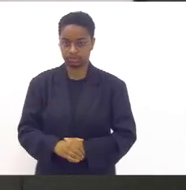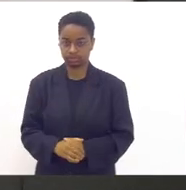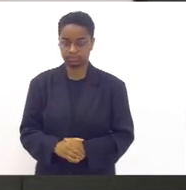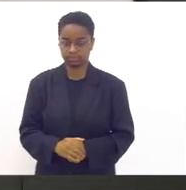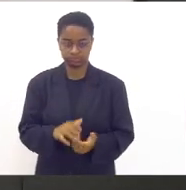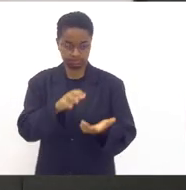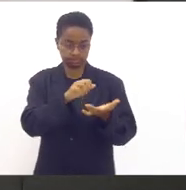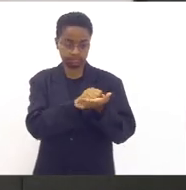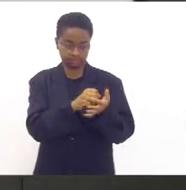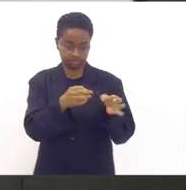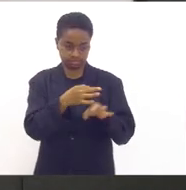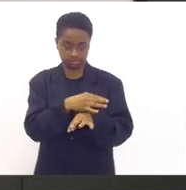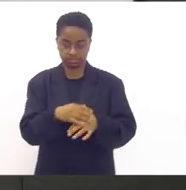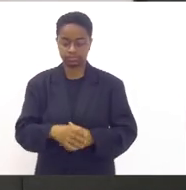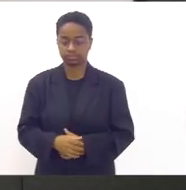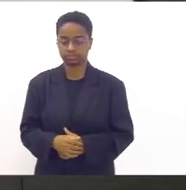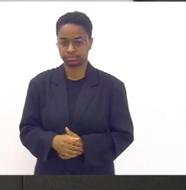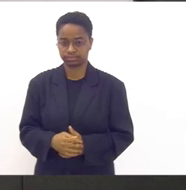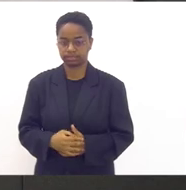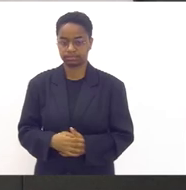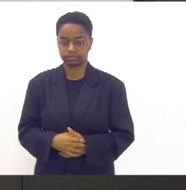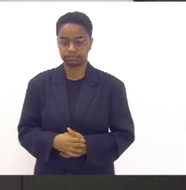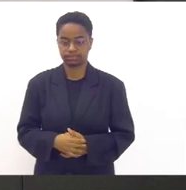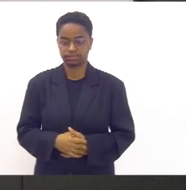Anotado aqui, deputado.